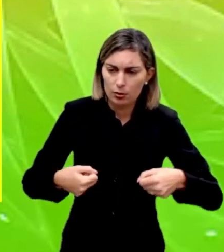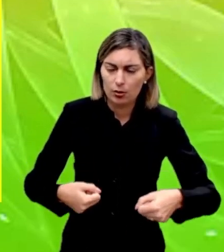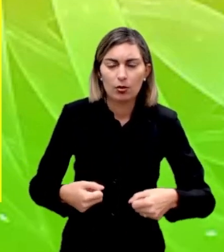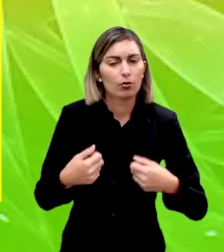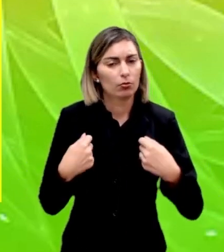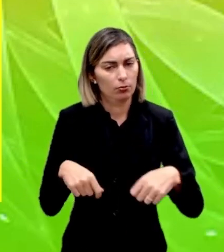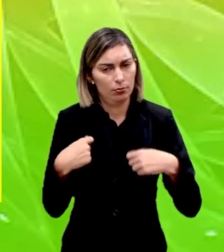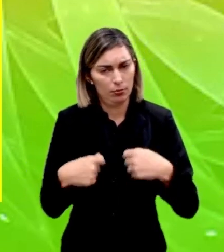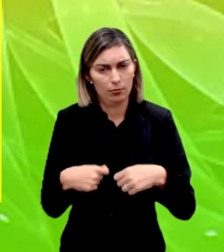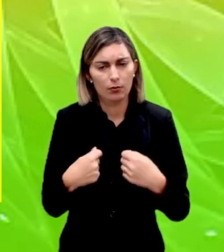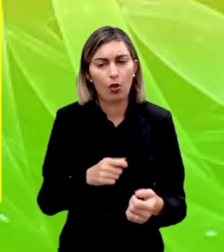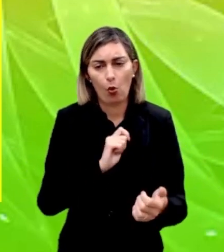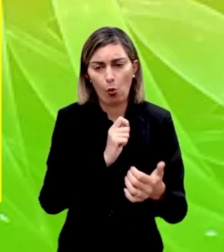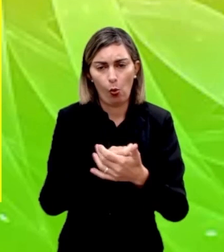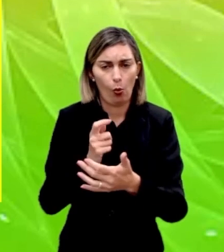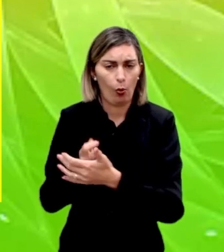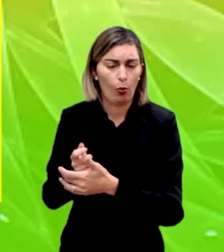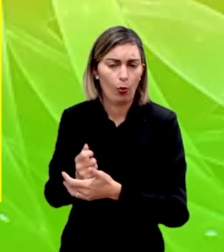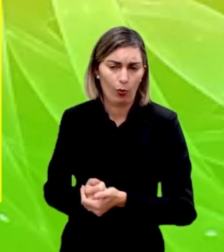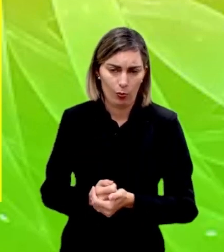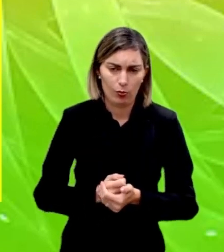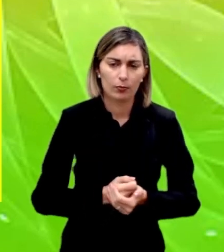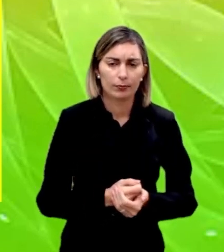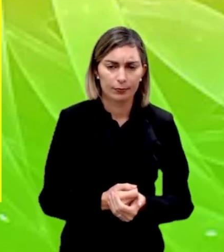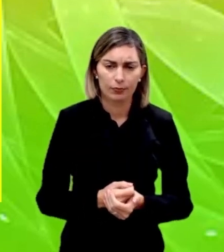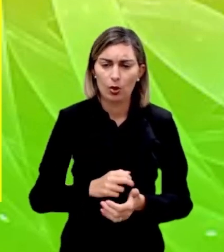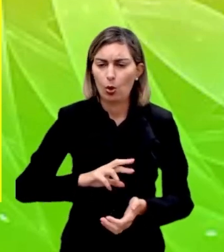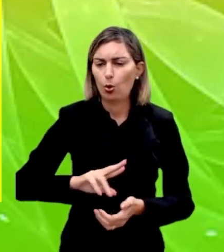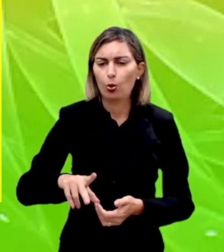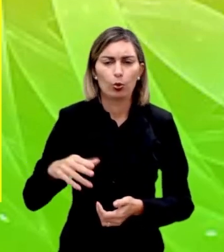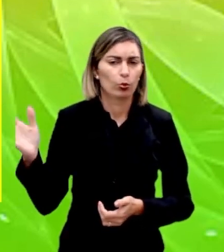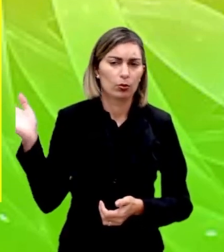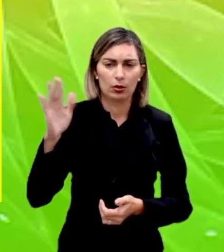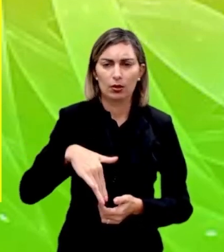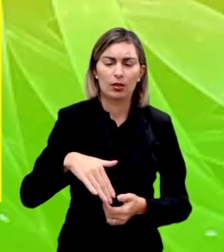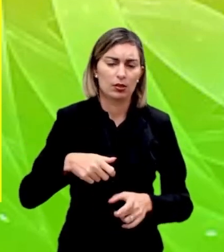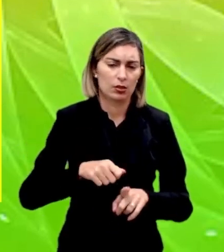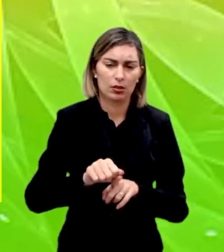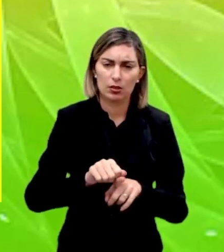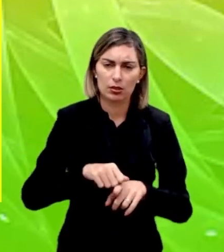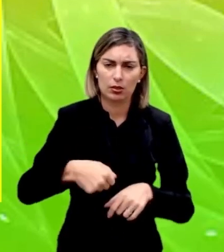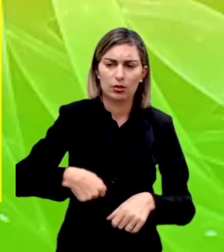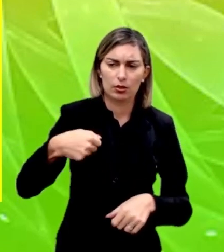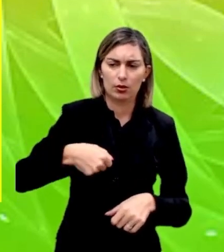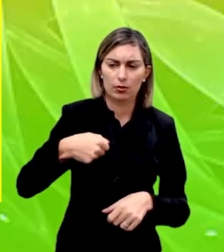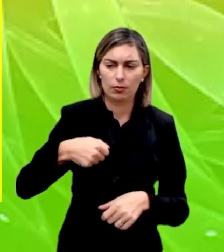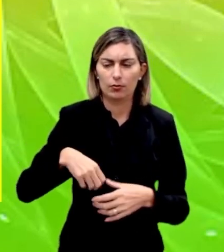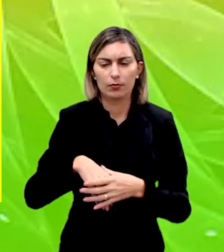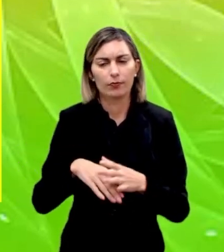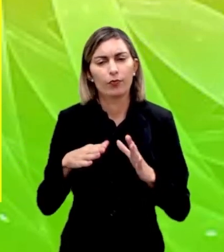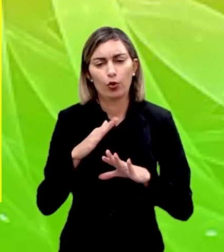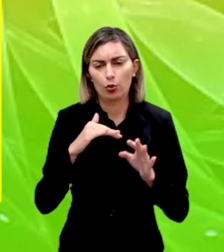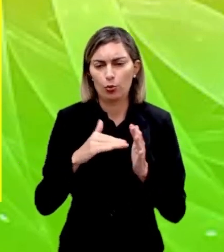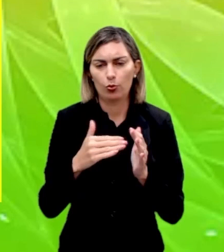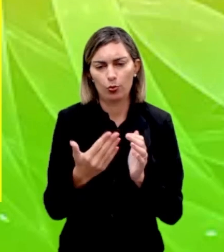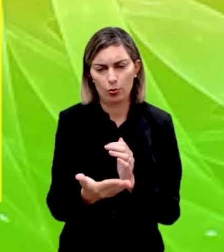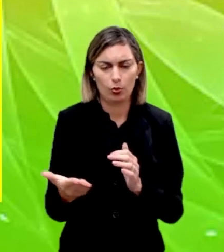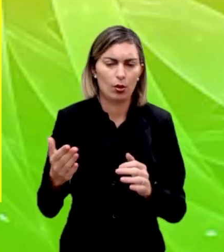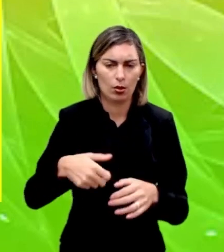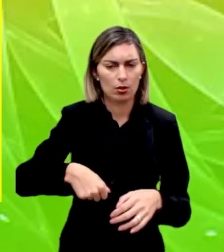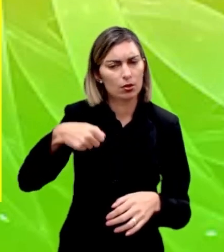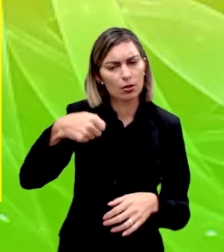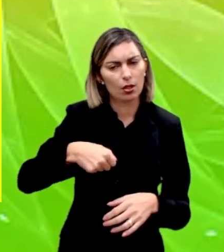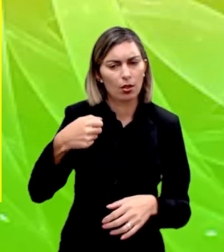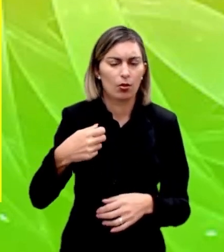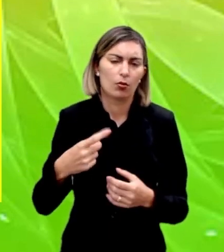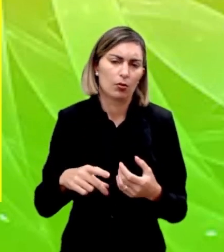necessárias para as compras, né? Para não trazer plástico de lá. Ela vai colocando tudo ali nas sacolazinhas